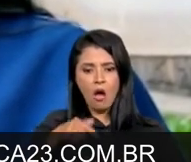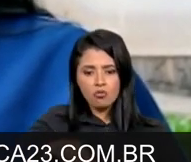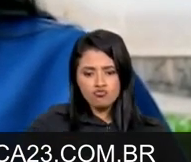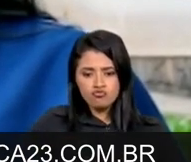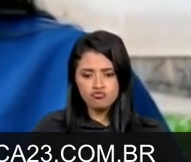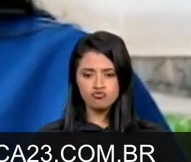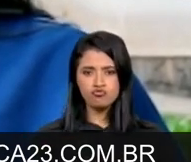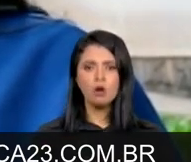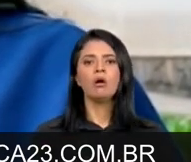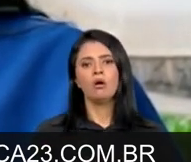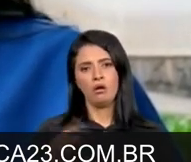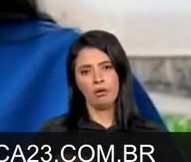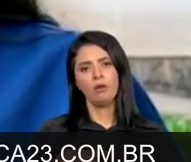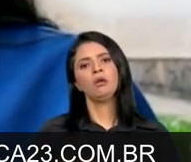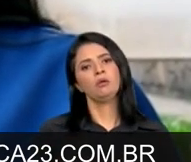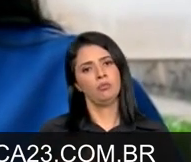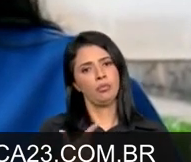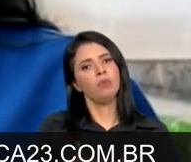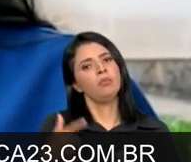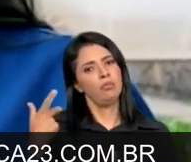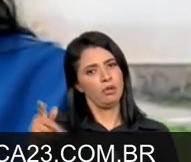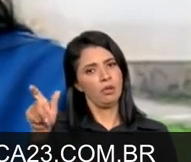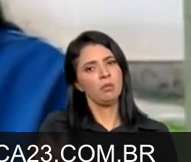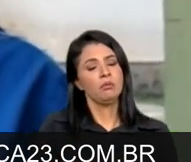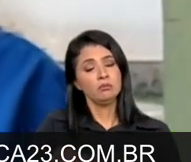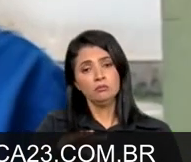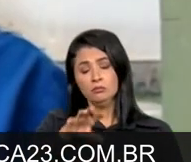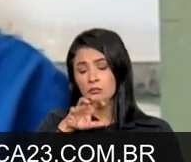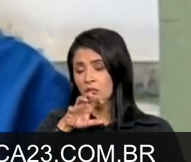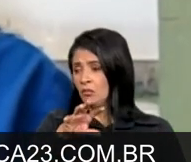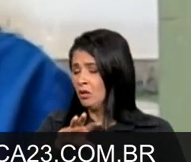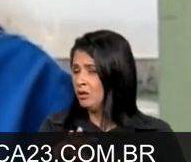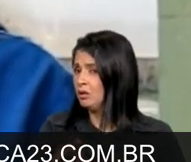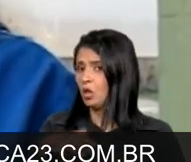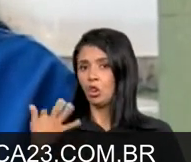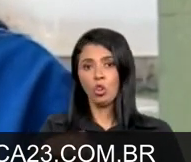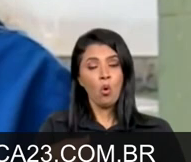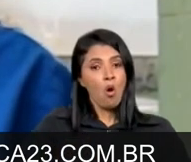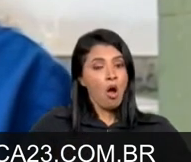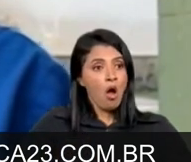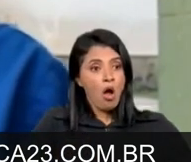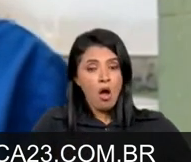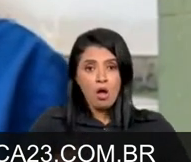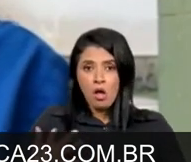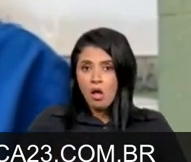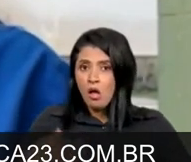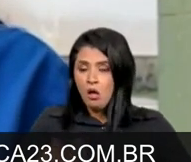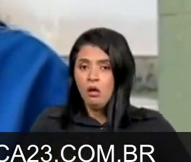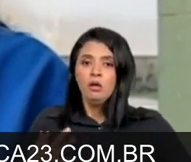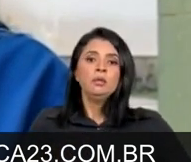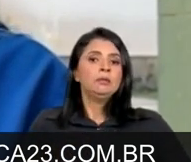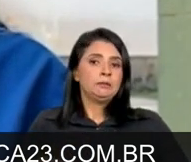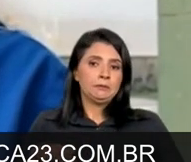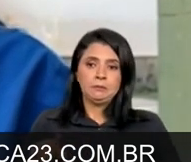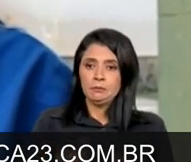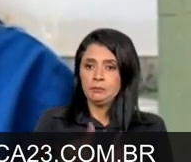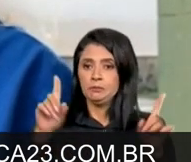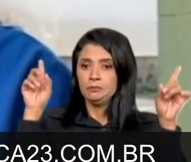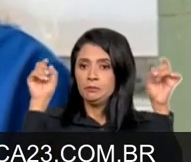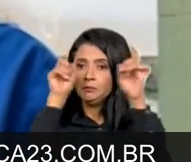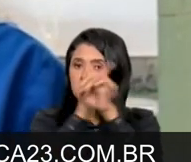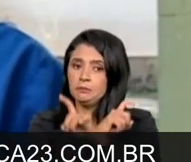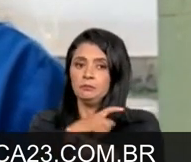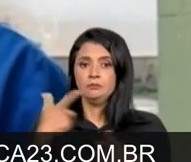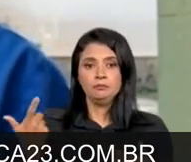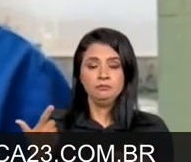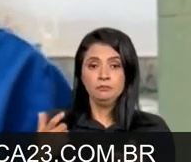E isso gerar problema para a mãe, para a respiração, dores abdominais, complicações